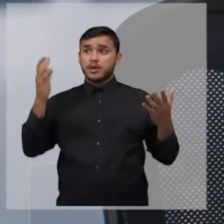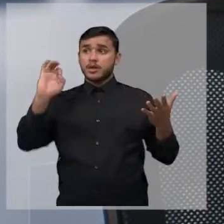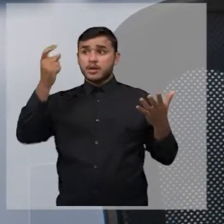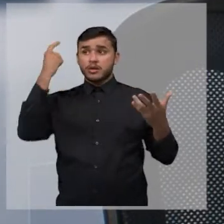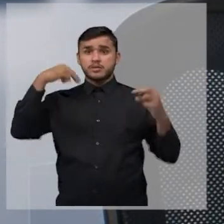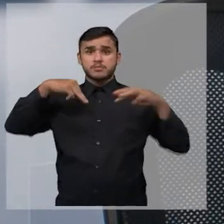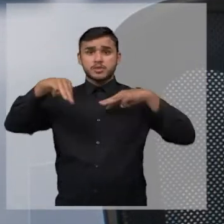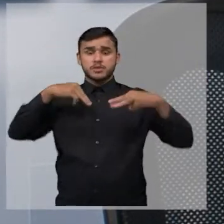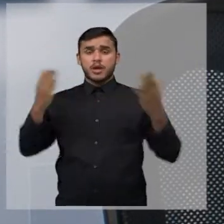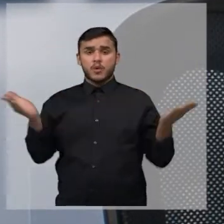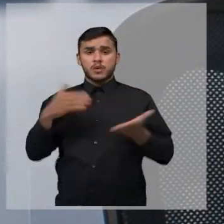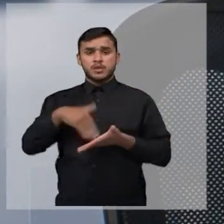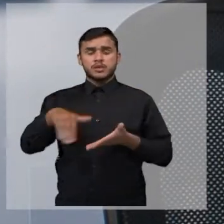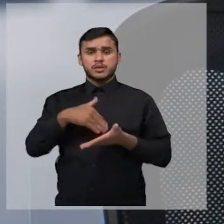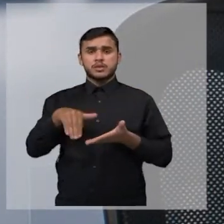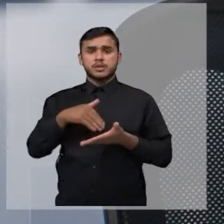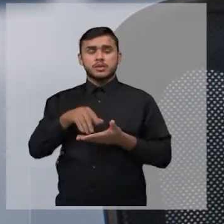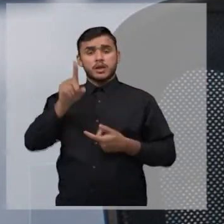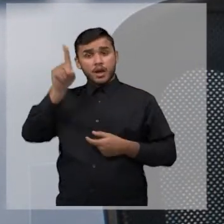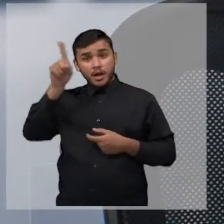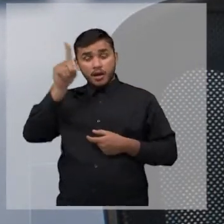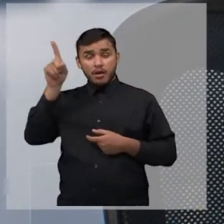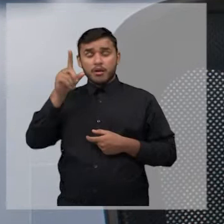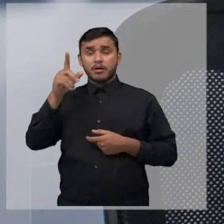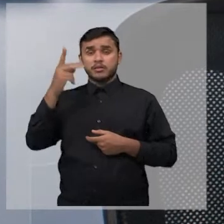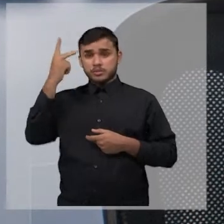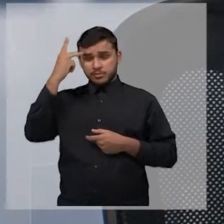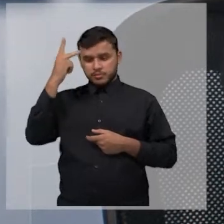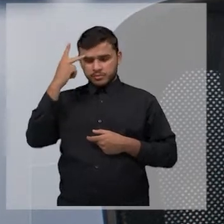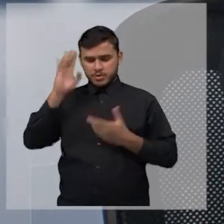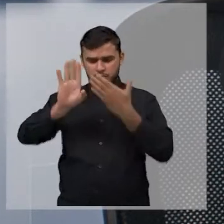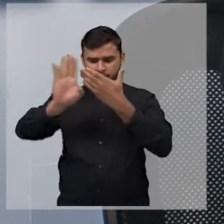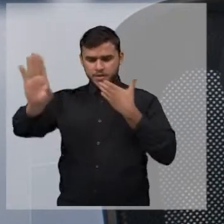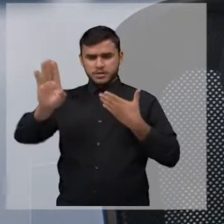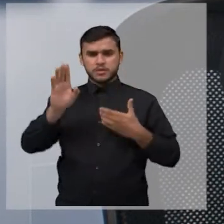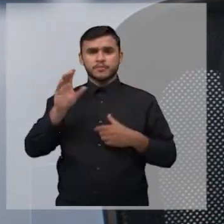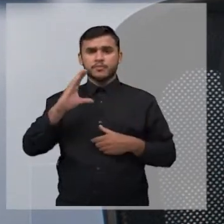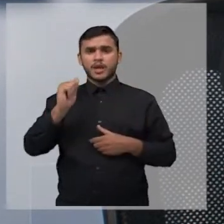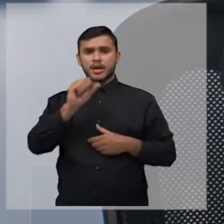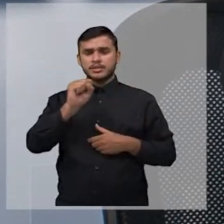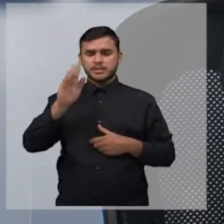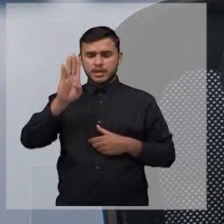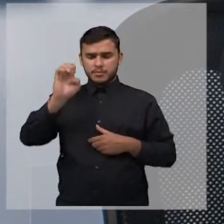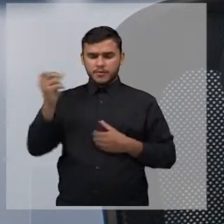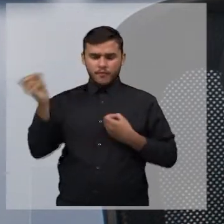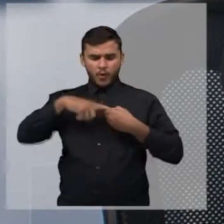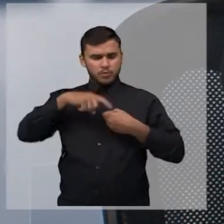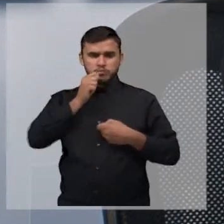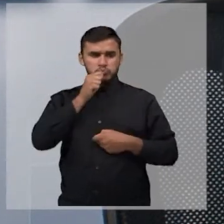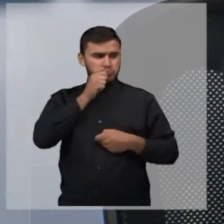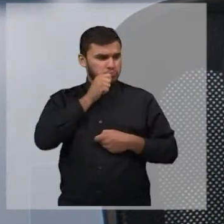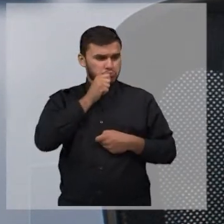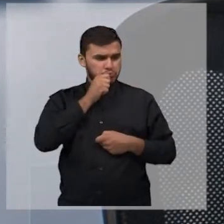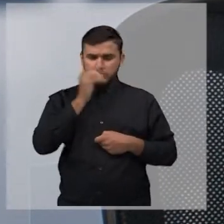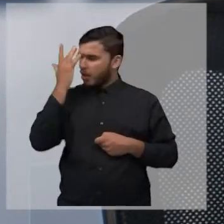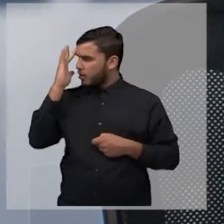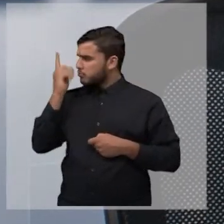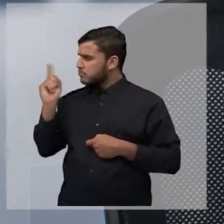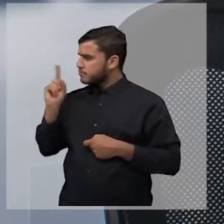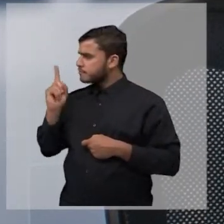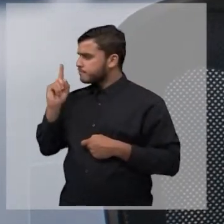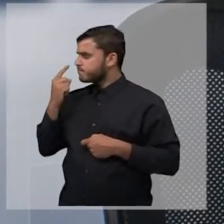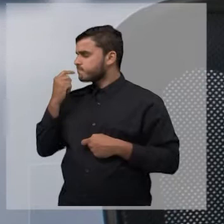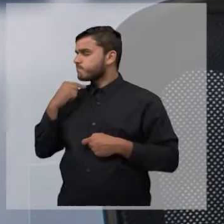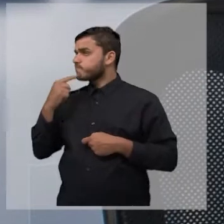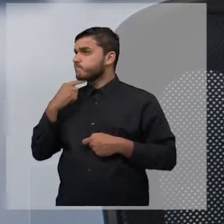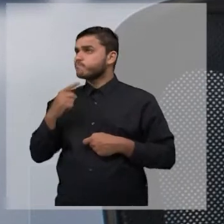secretário de Estado de São Paulo. Afastado, né? Se não me engano. Eu acho que ele não retornou, né, Paulo? Eu acho que é bem provável que ele não